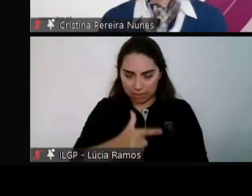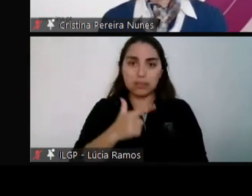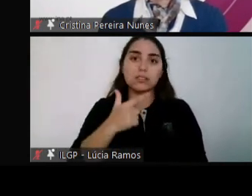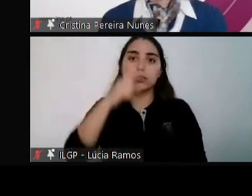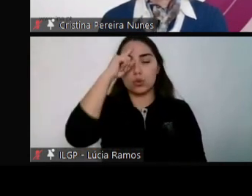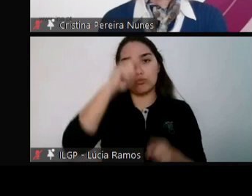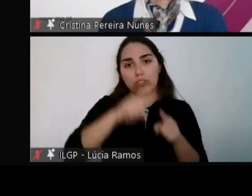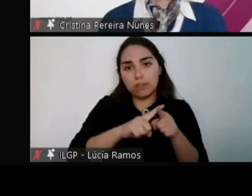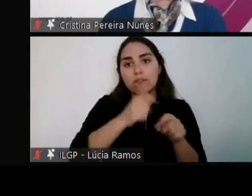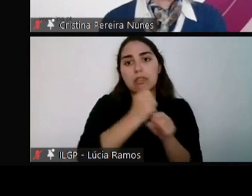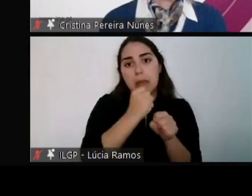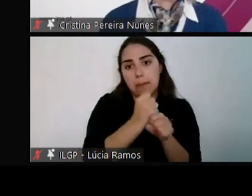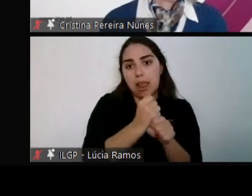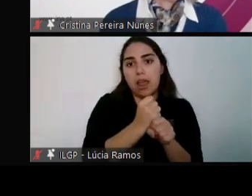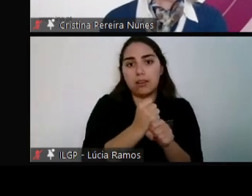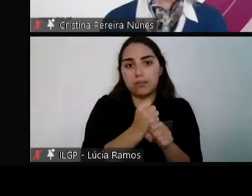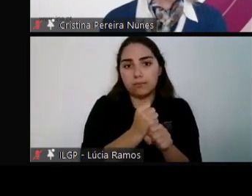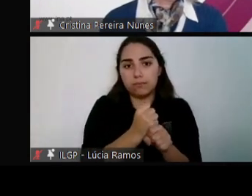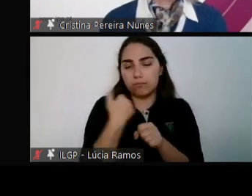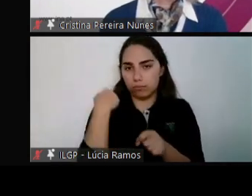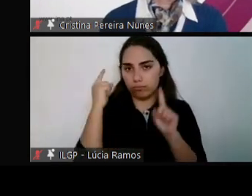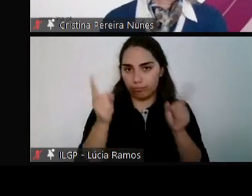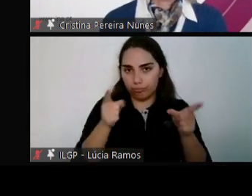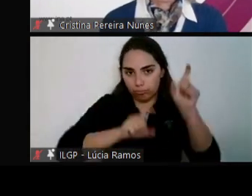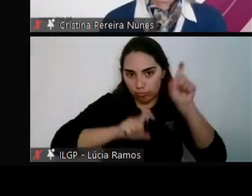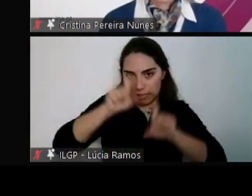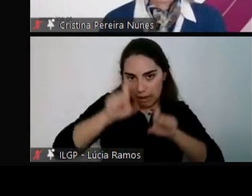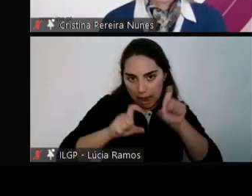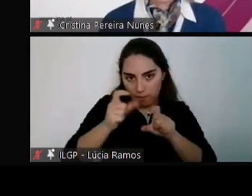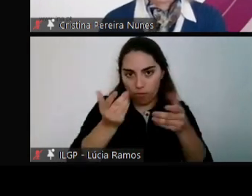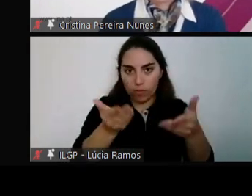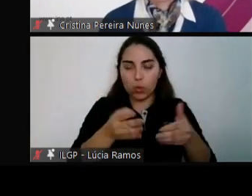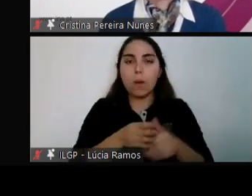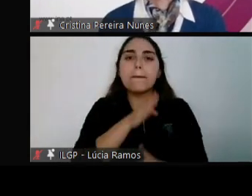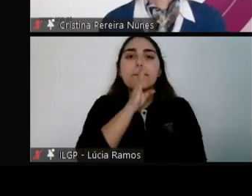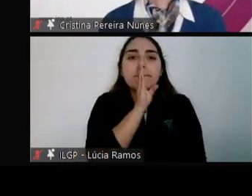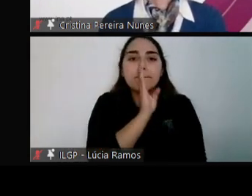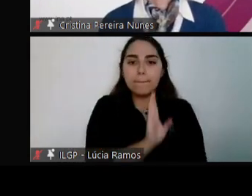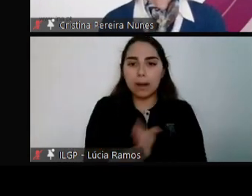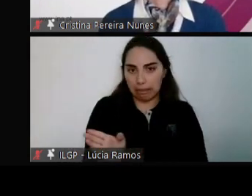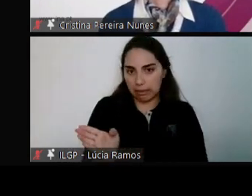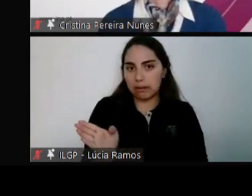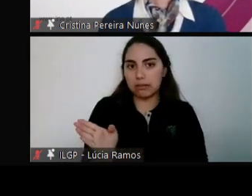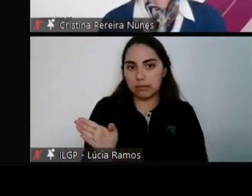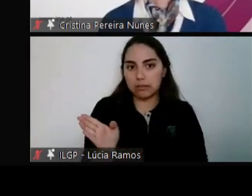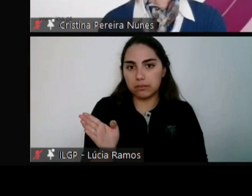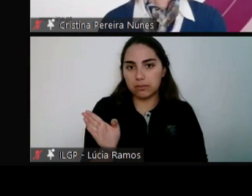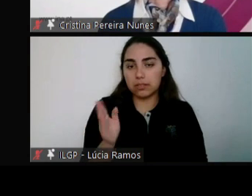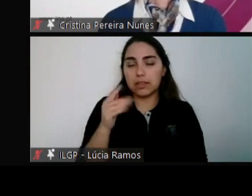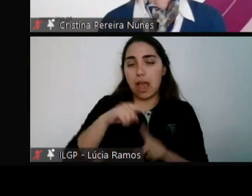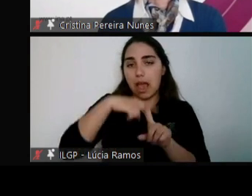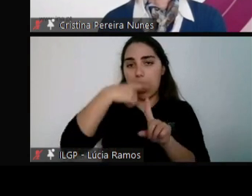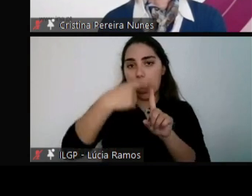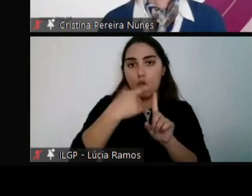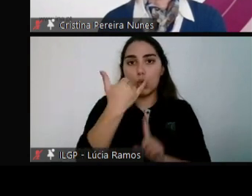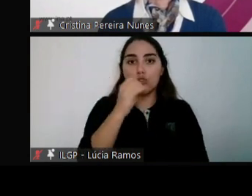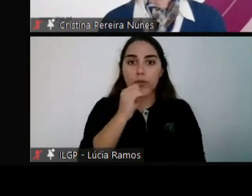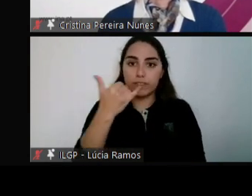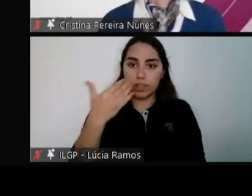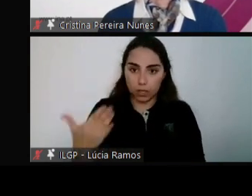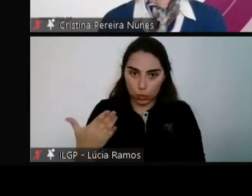Eu começava com este gráfico que na prática está a expor a dados de 2021, da Eurostat, neste